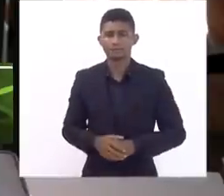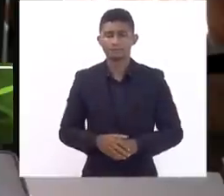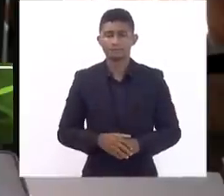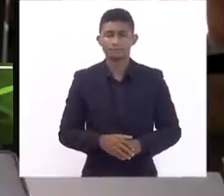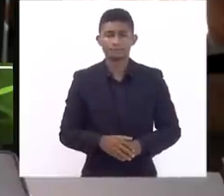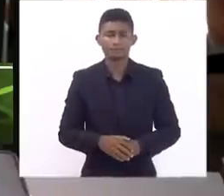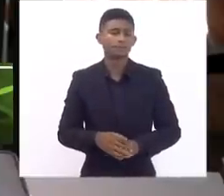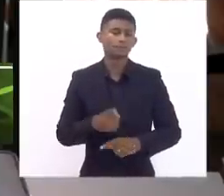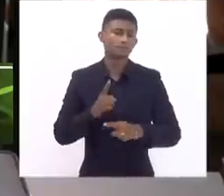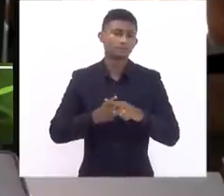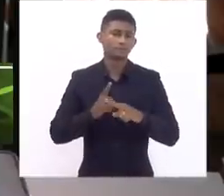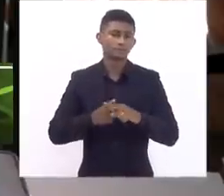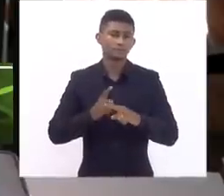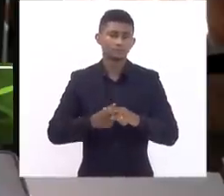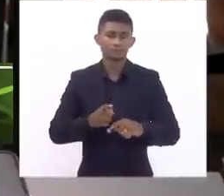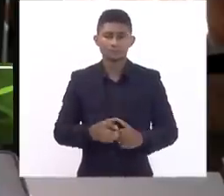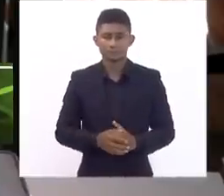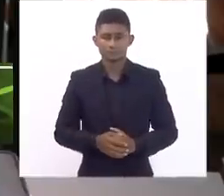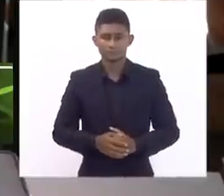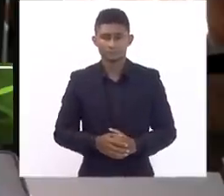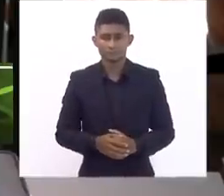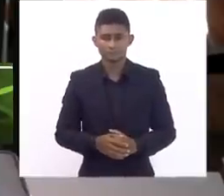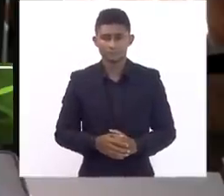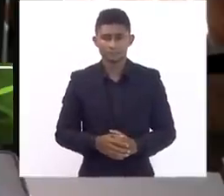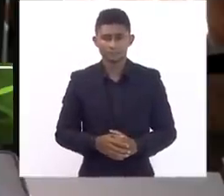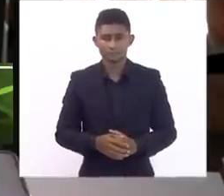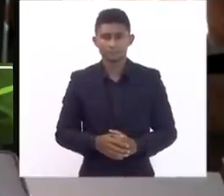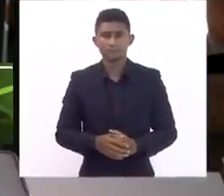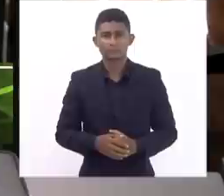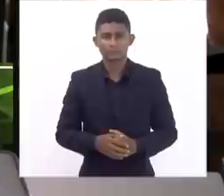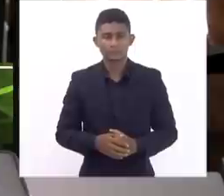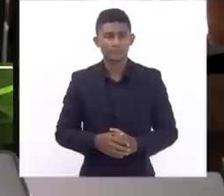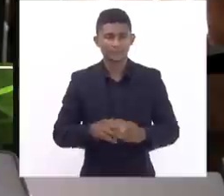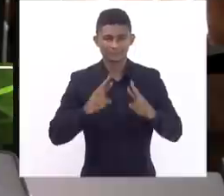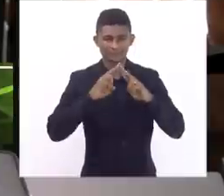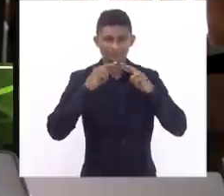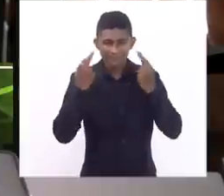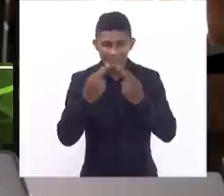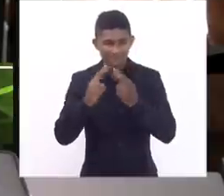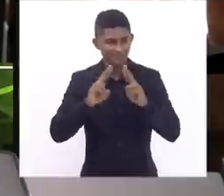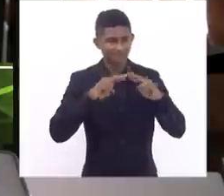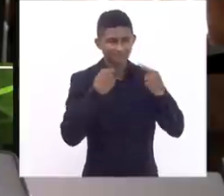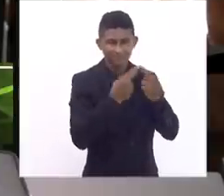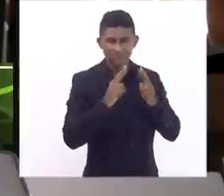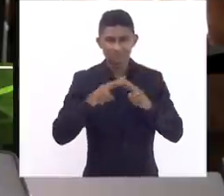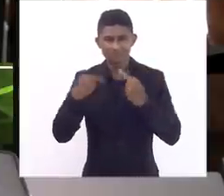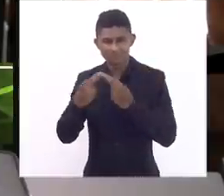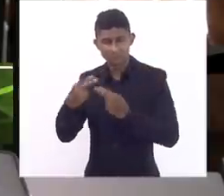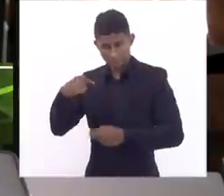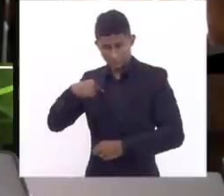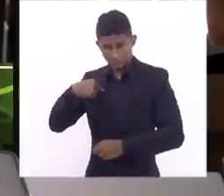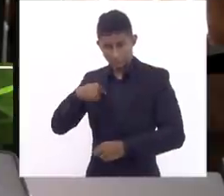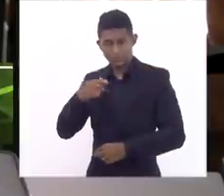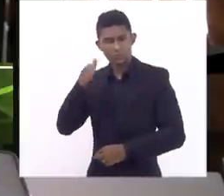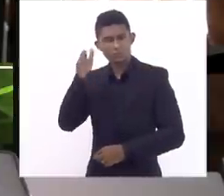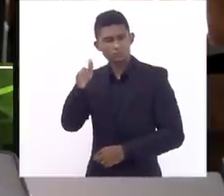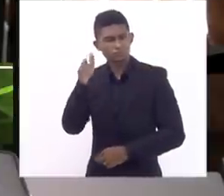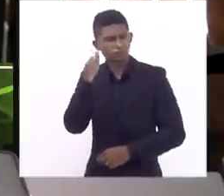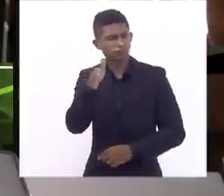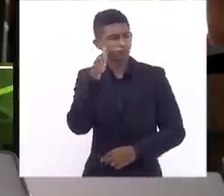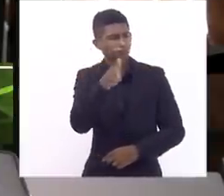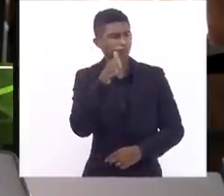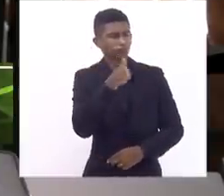presidente, eu tenho, em cada audiência pública, em cada comissão de parlamentar